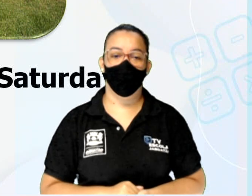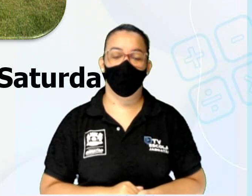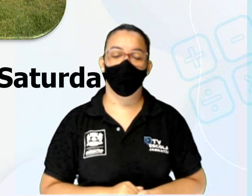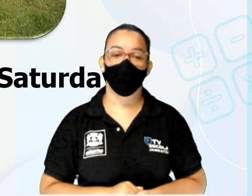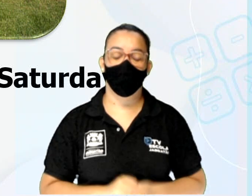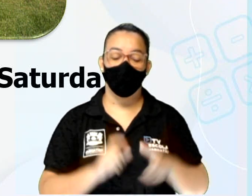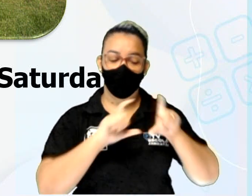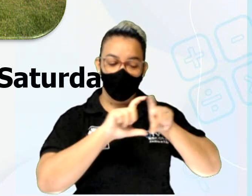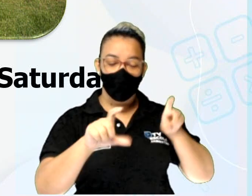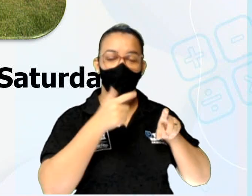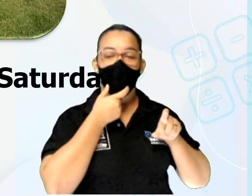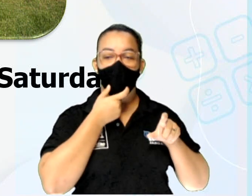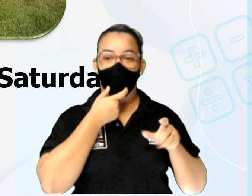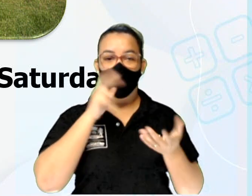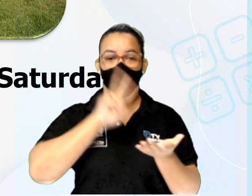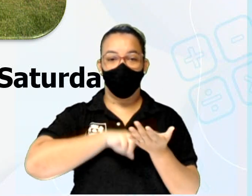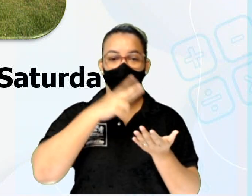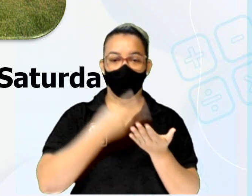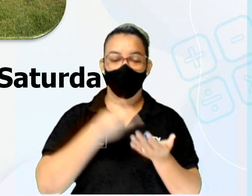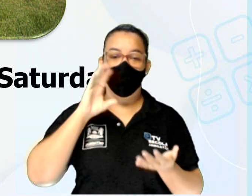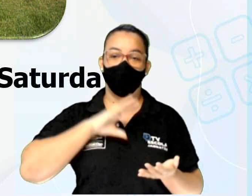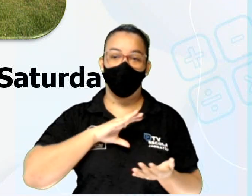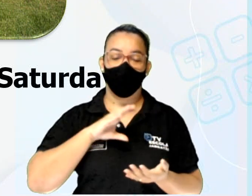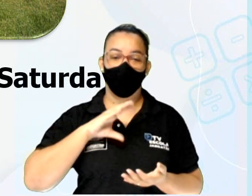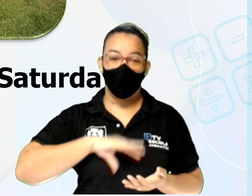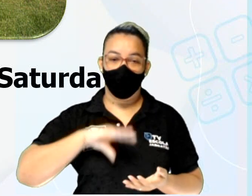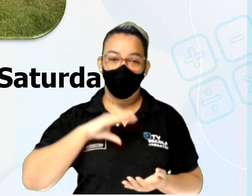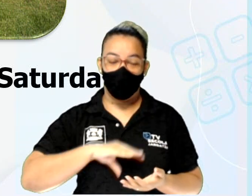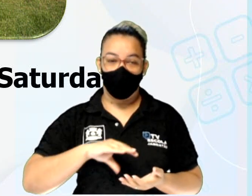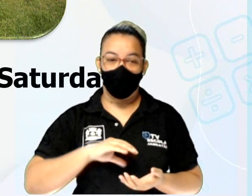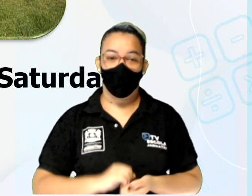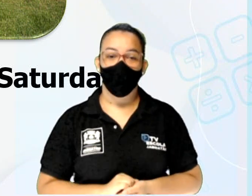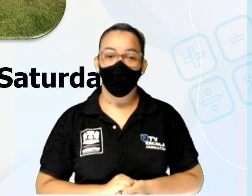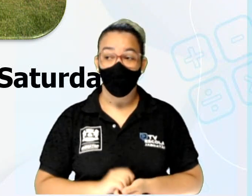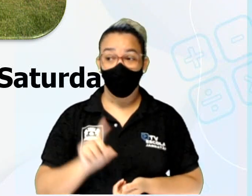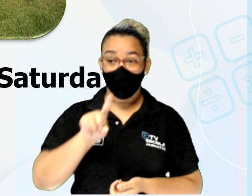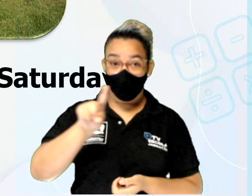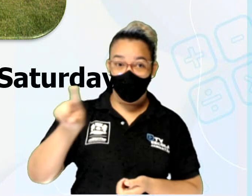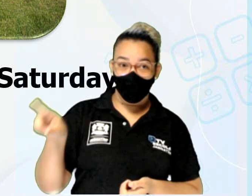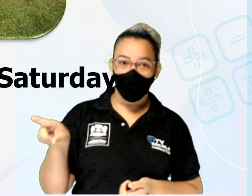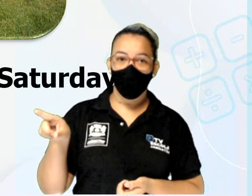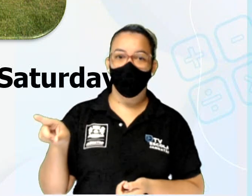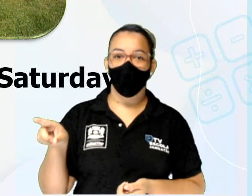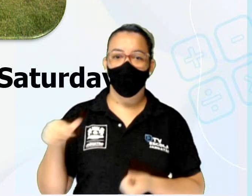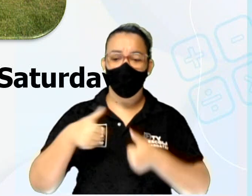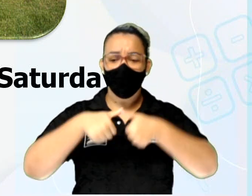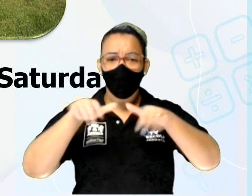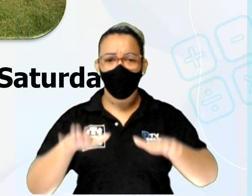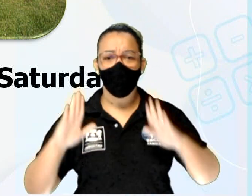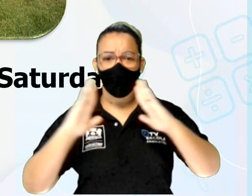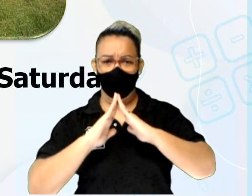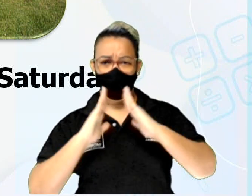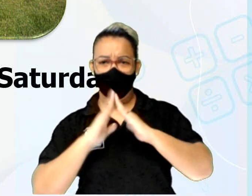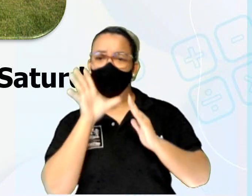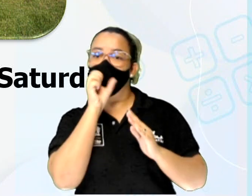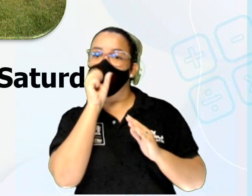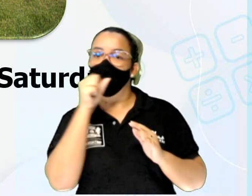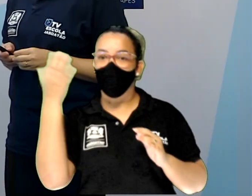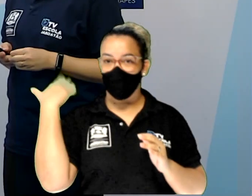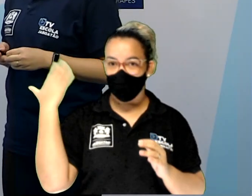Did you stay at home last Saturday? Vocês ficaram em casa sábado